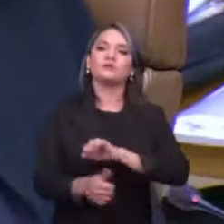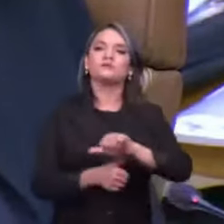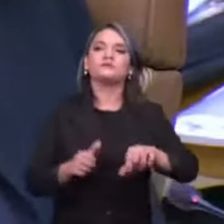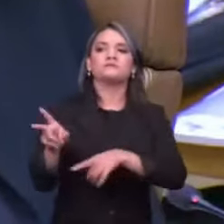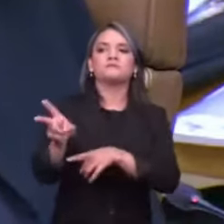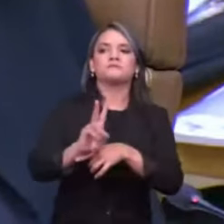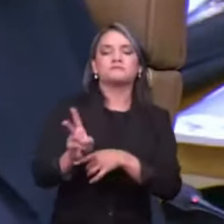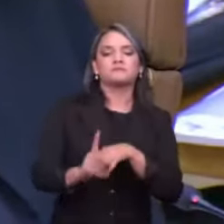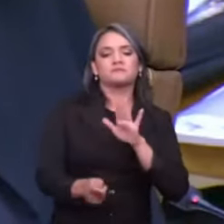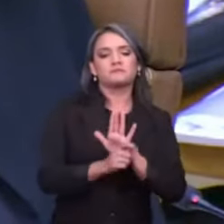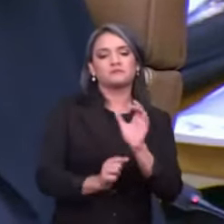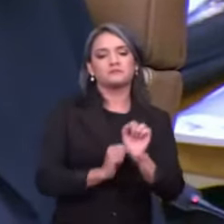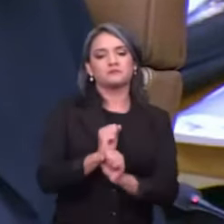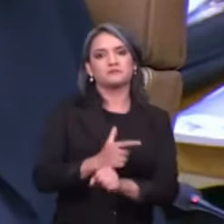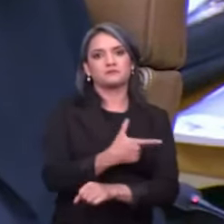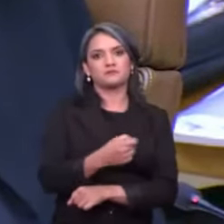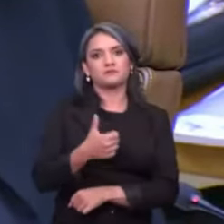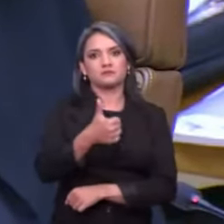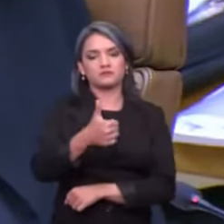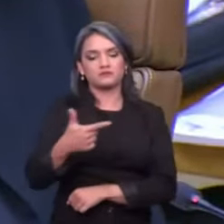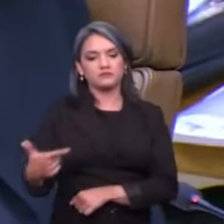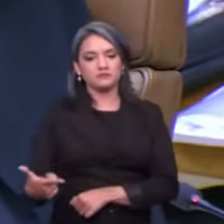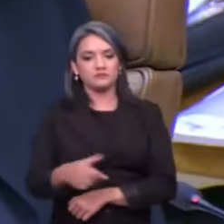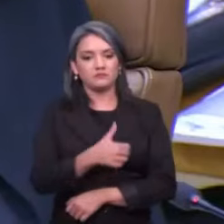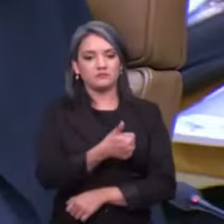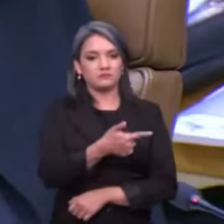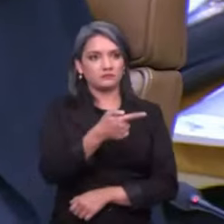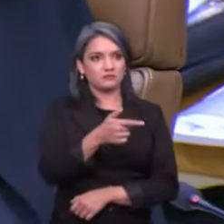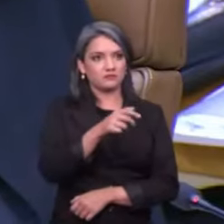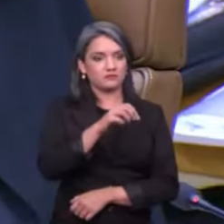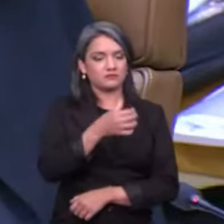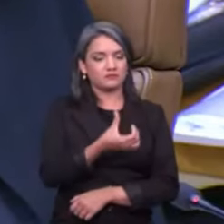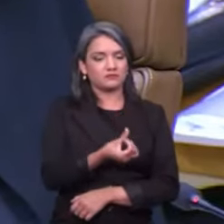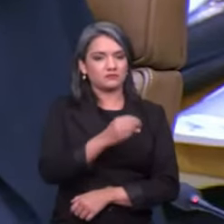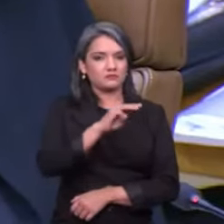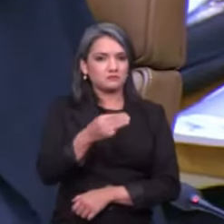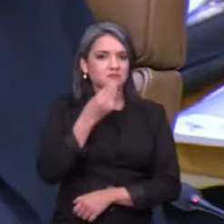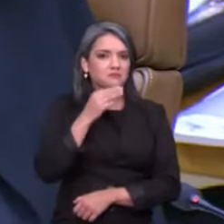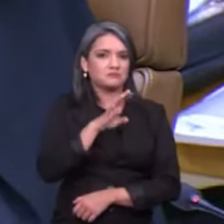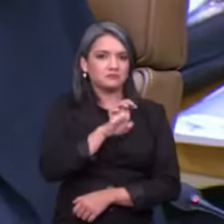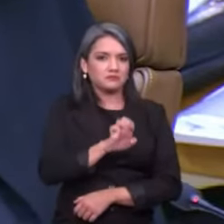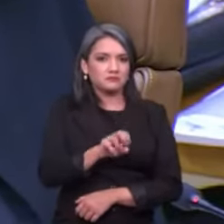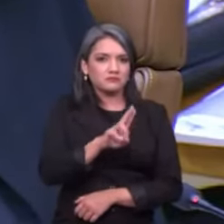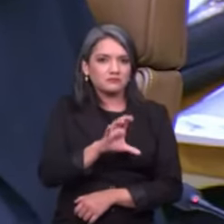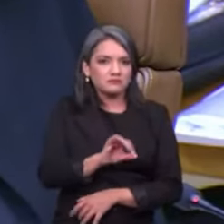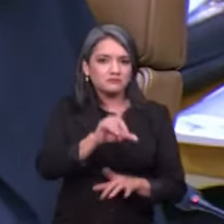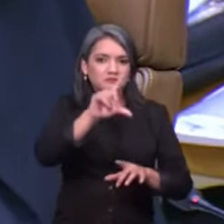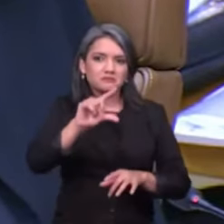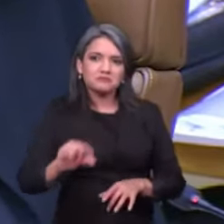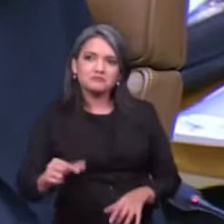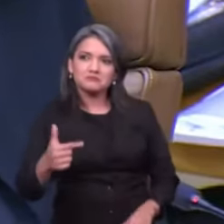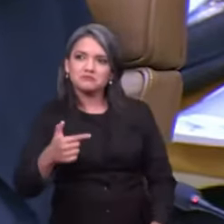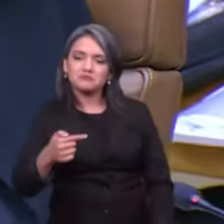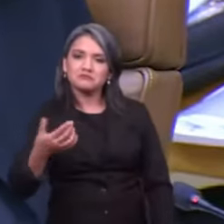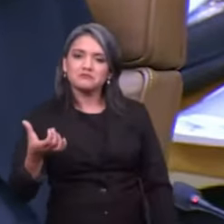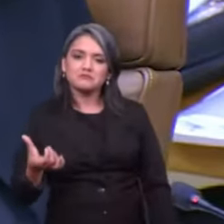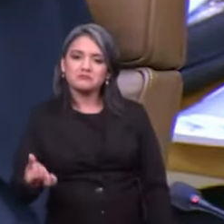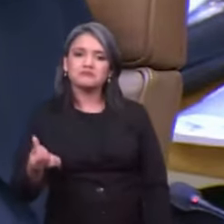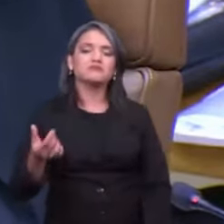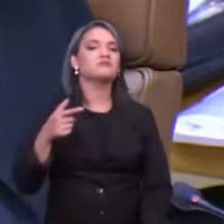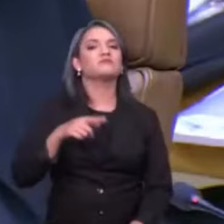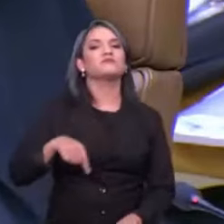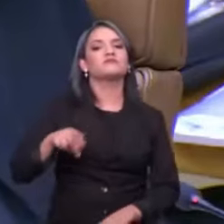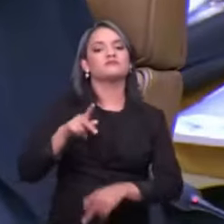2012. Uma queda no financiamento de 76 milhões de euros para 16 milhões de euros, forçou a principal instituição de Portugal a externalizar o